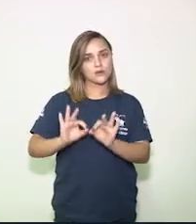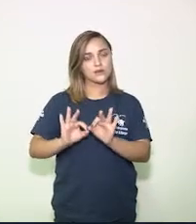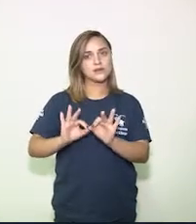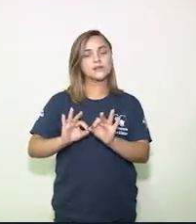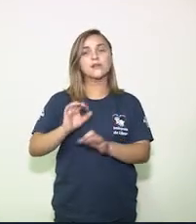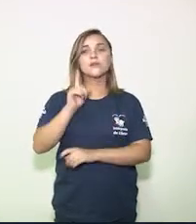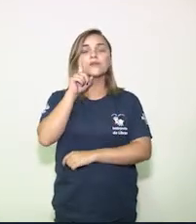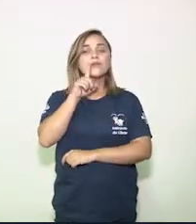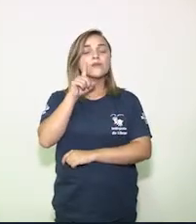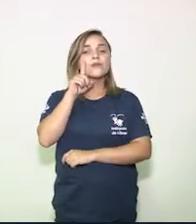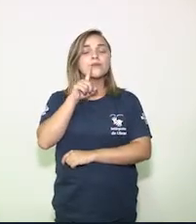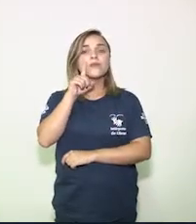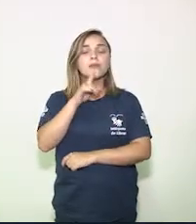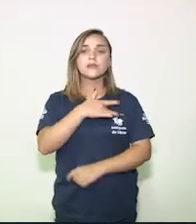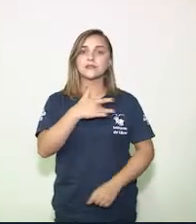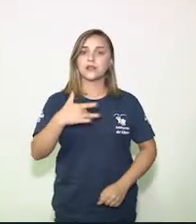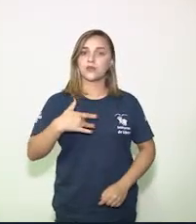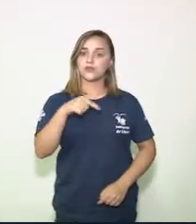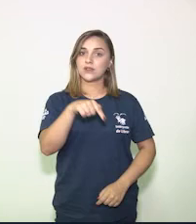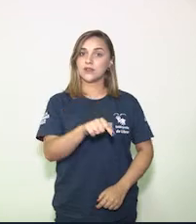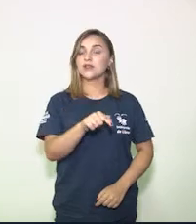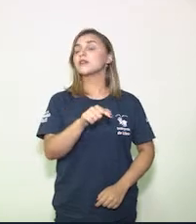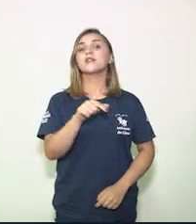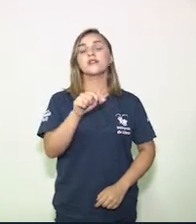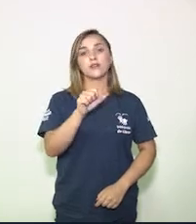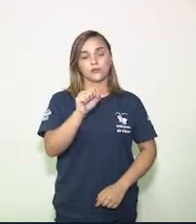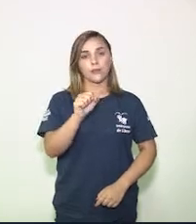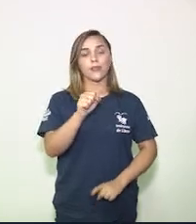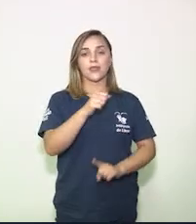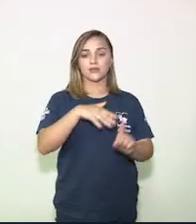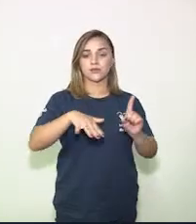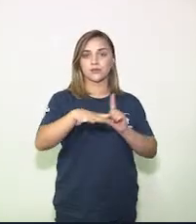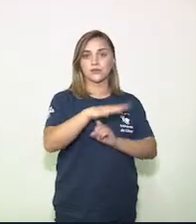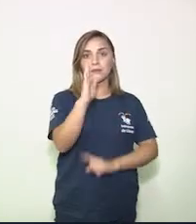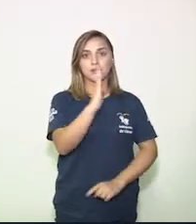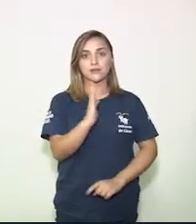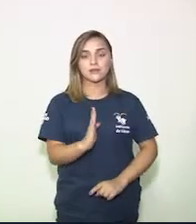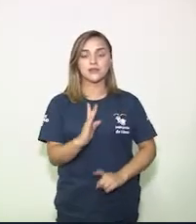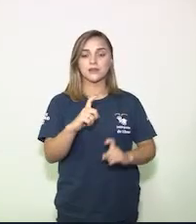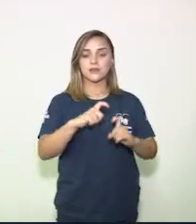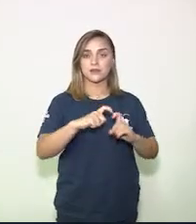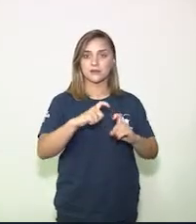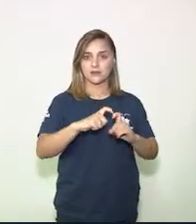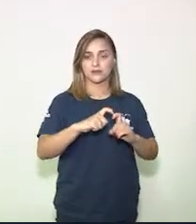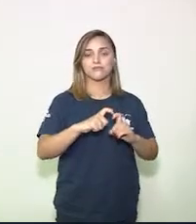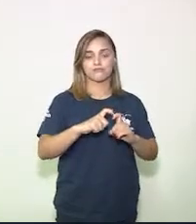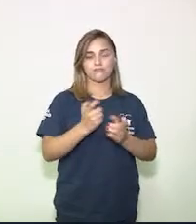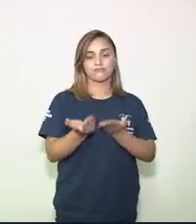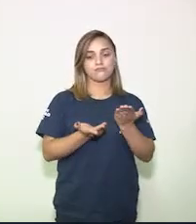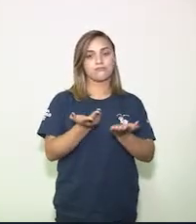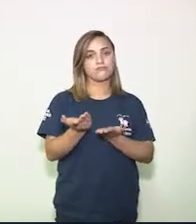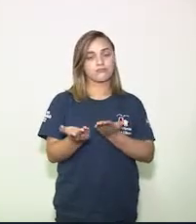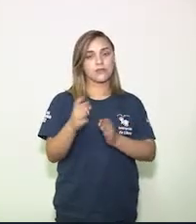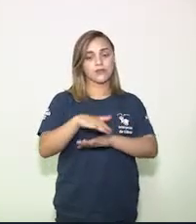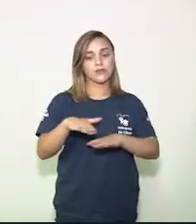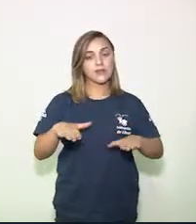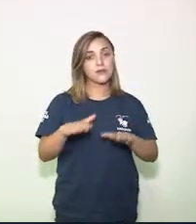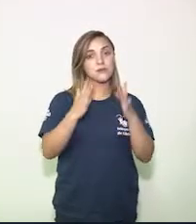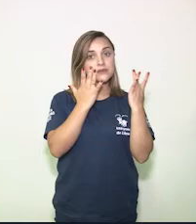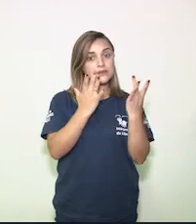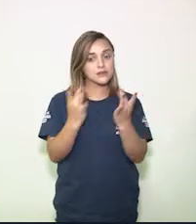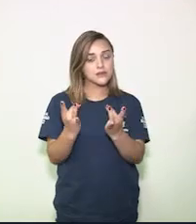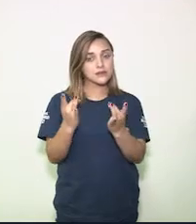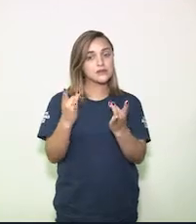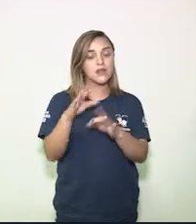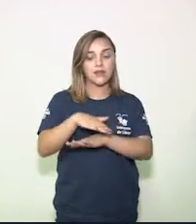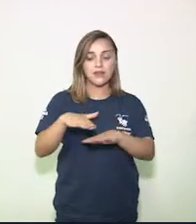e a Sociedade Brasileira de Pediatria, alertaram a comunidade pediatra para ficar atenta a